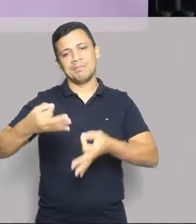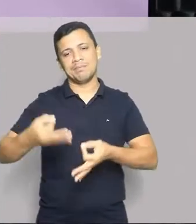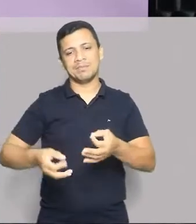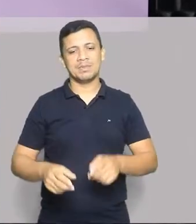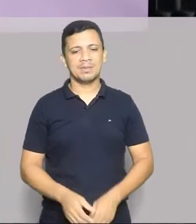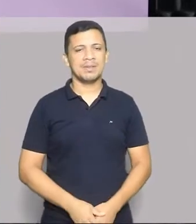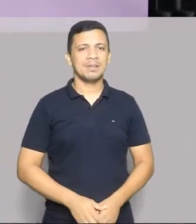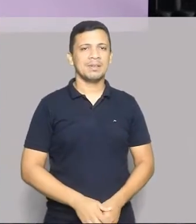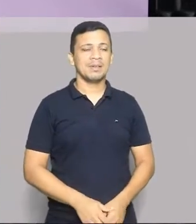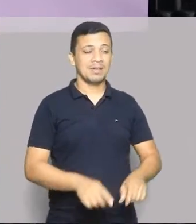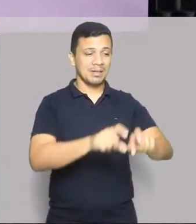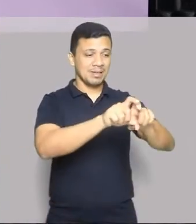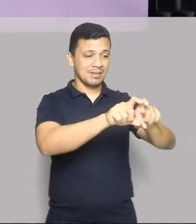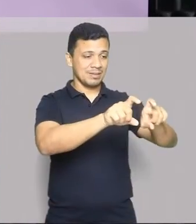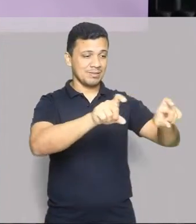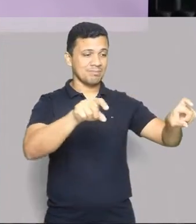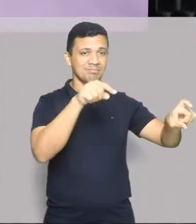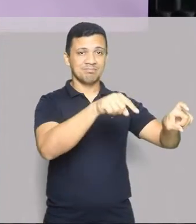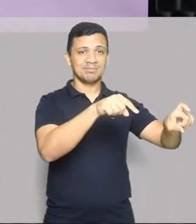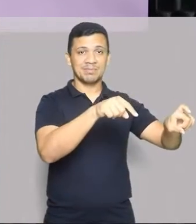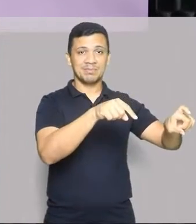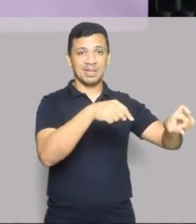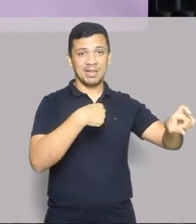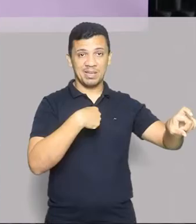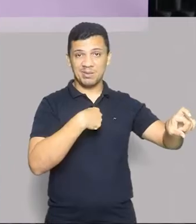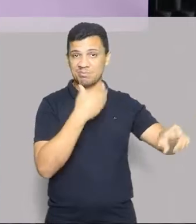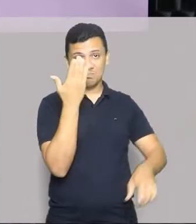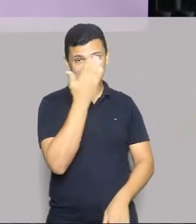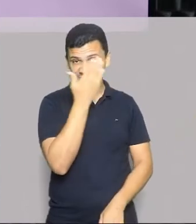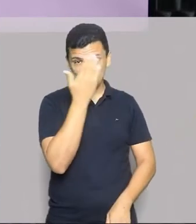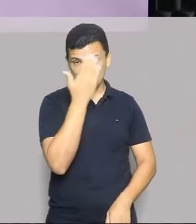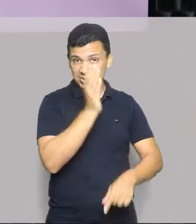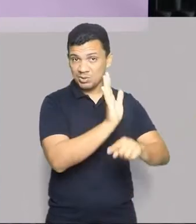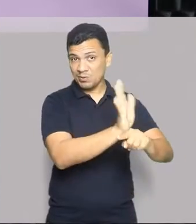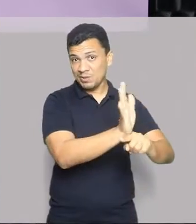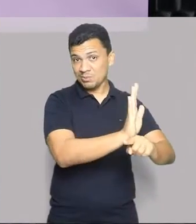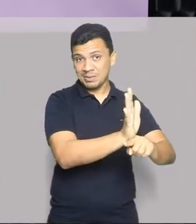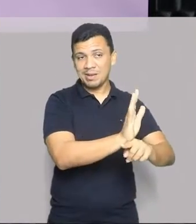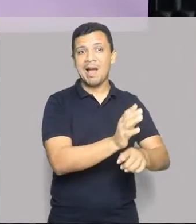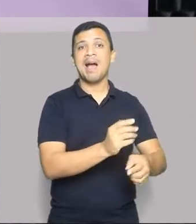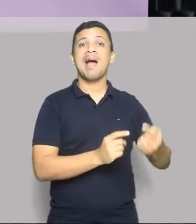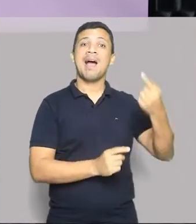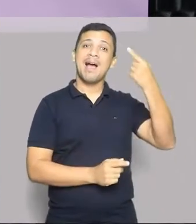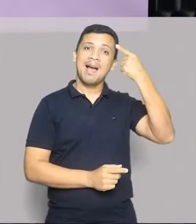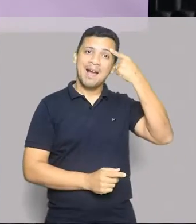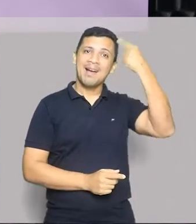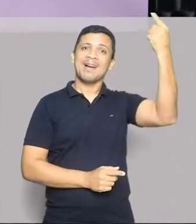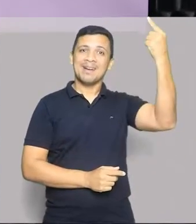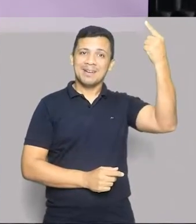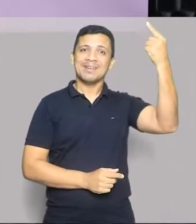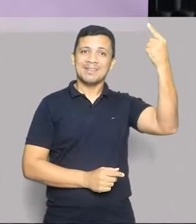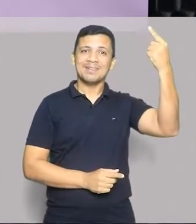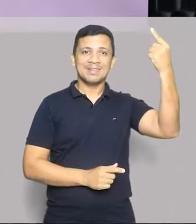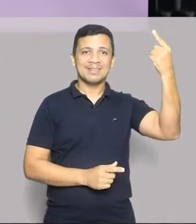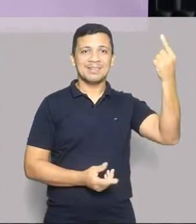primeira constatação, eu não assisti ao filme. Tira-se uma conclusão, né? Eu não posso